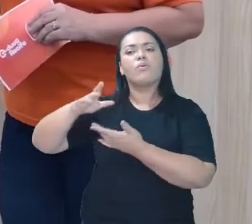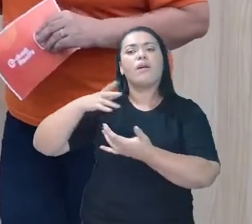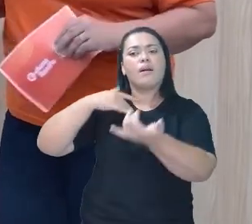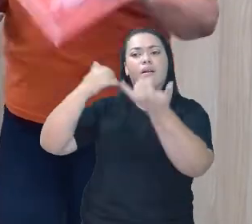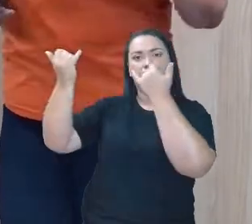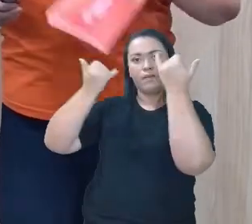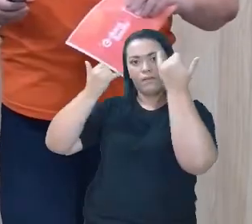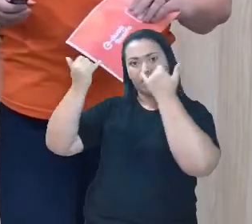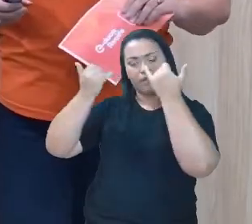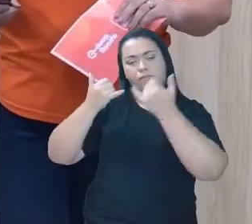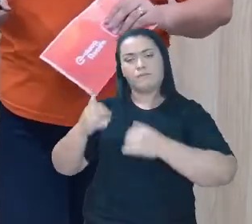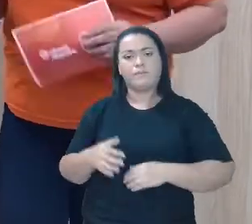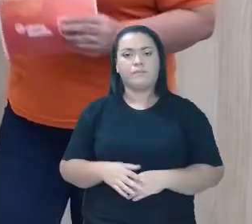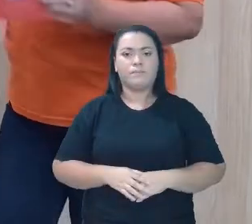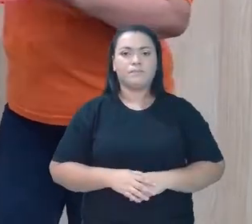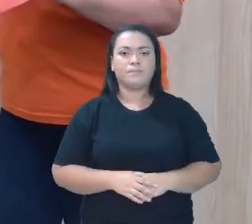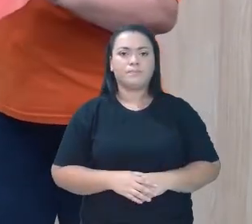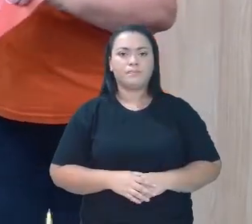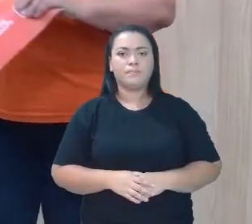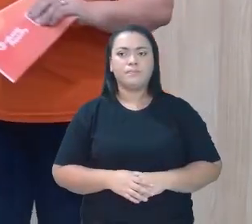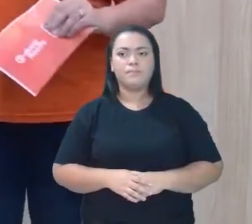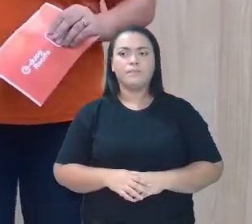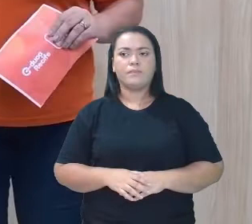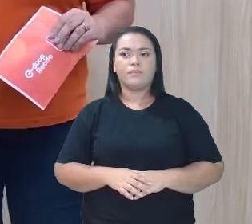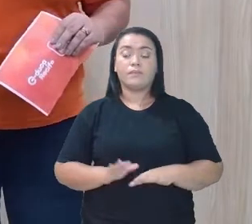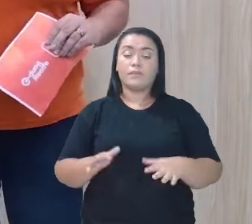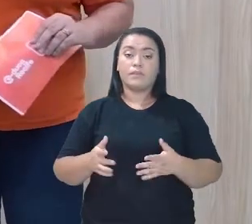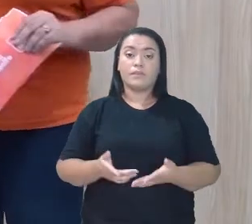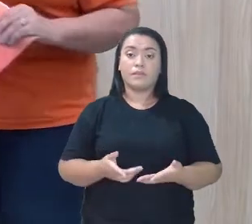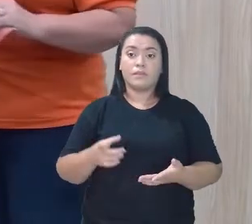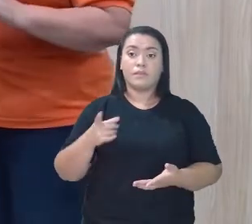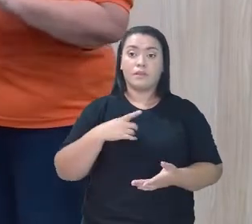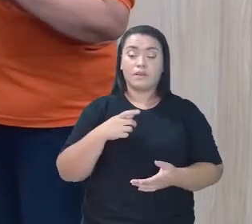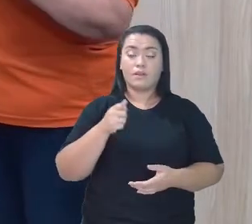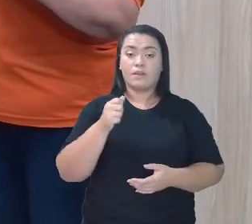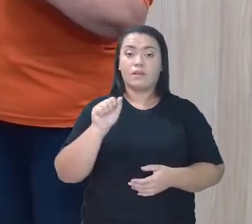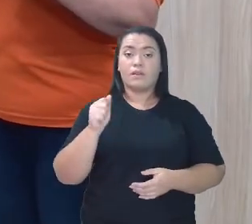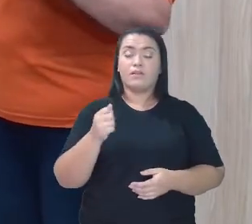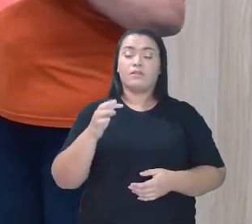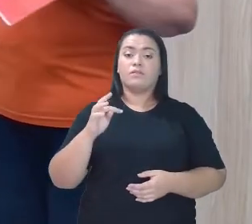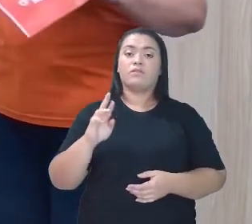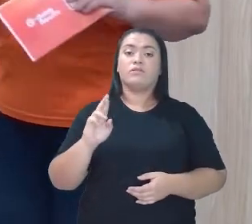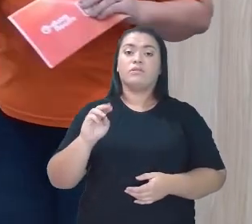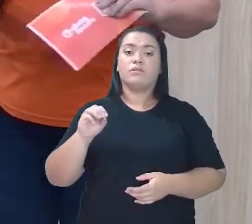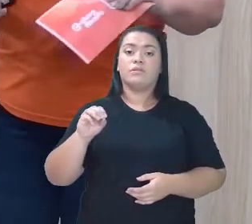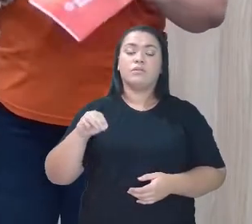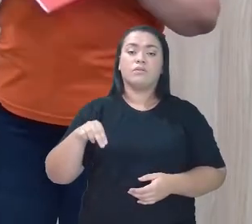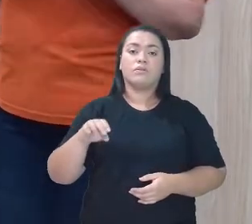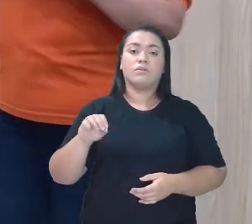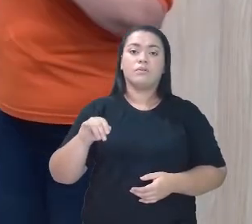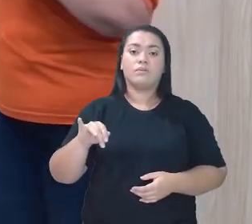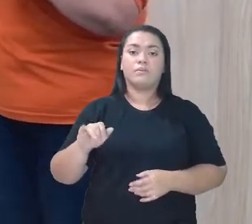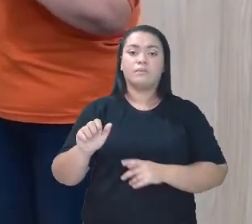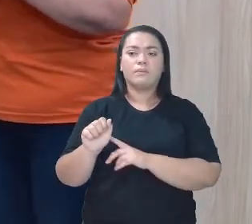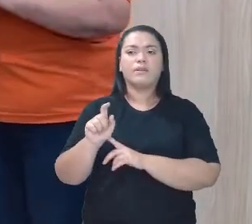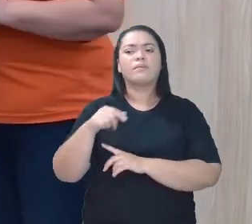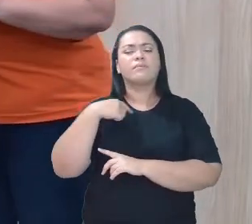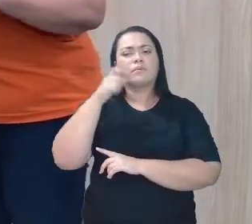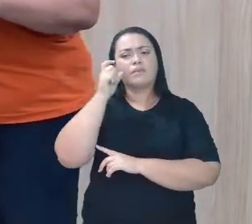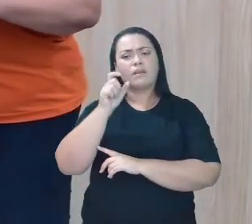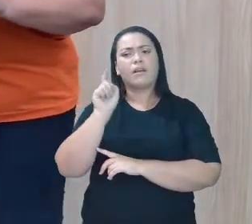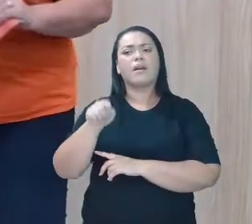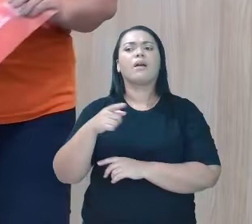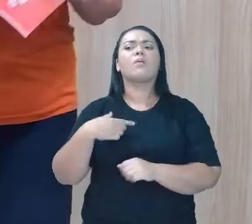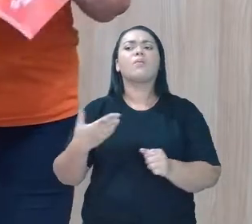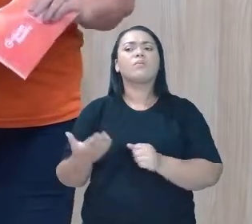de informação e continua dando. Então, a questão aí da astronomia, a gente vai ver, né, bem interessante, que ela